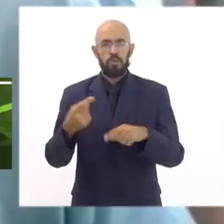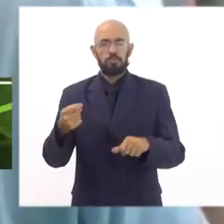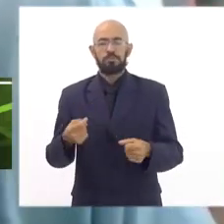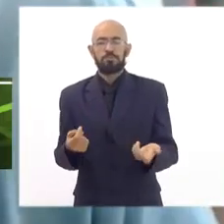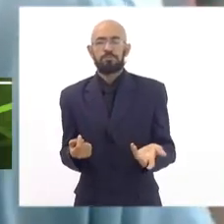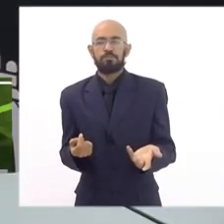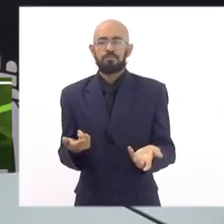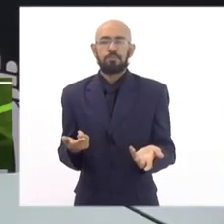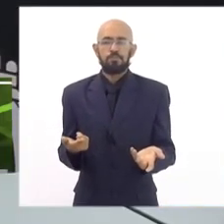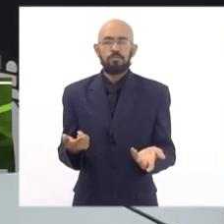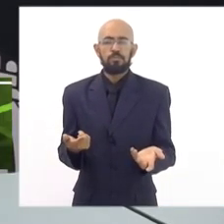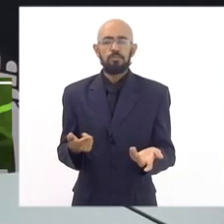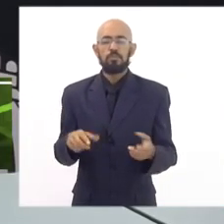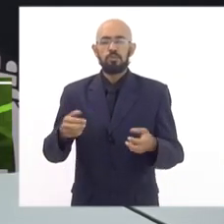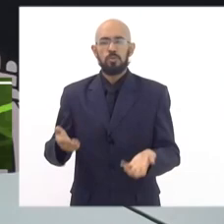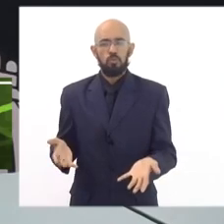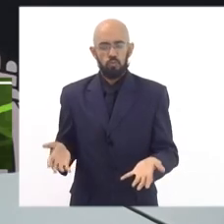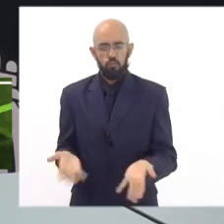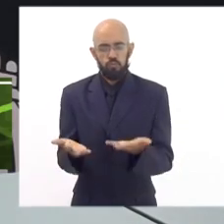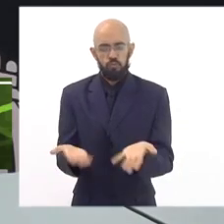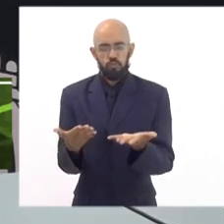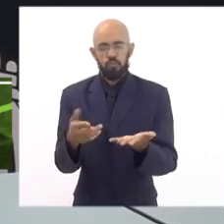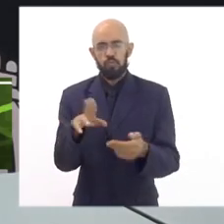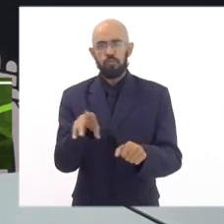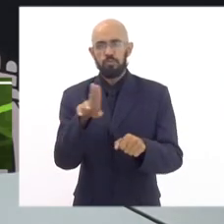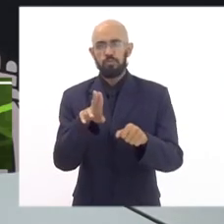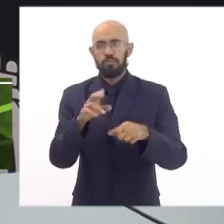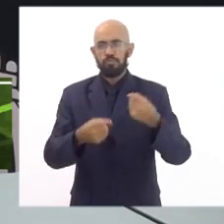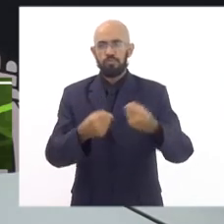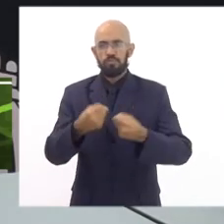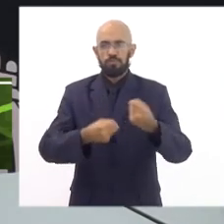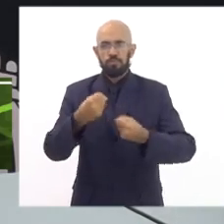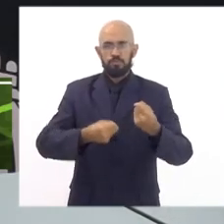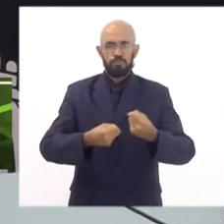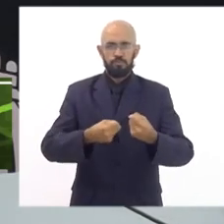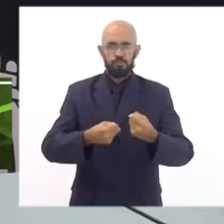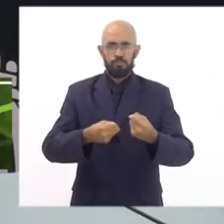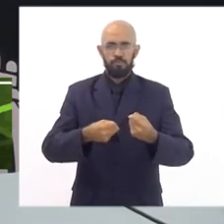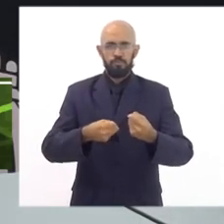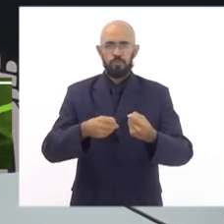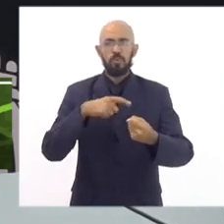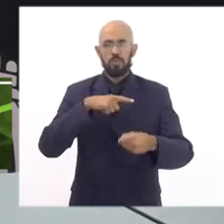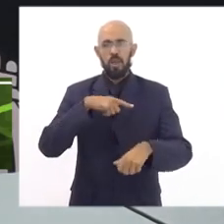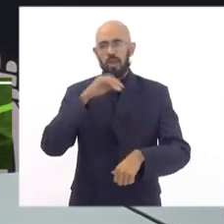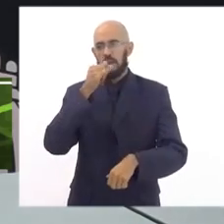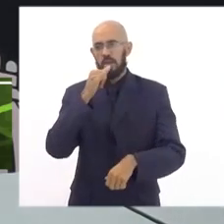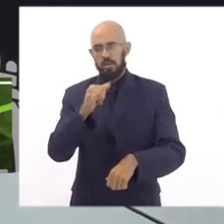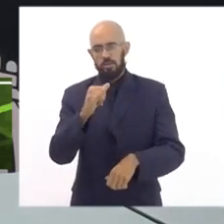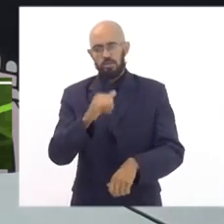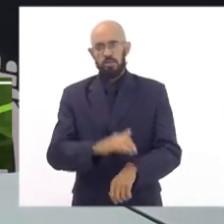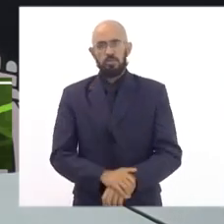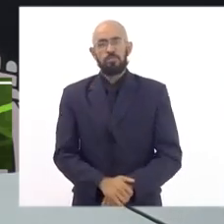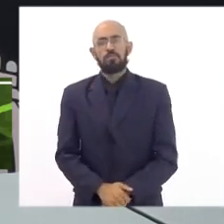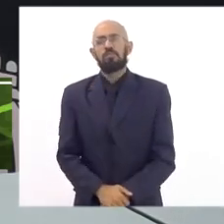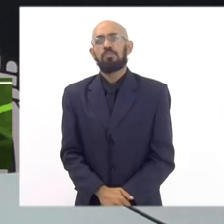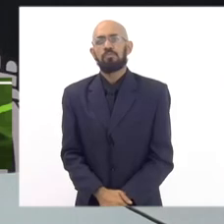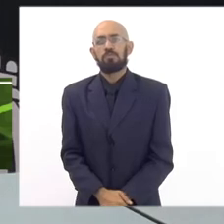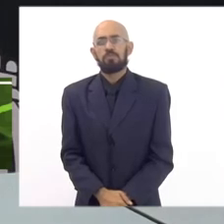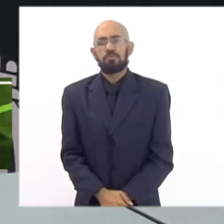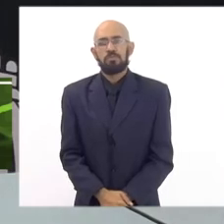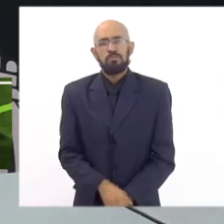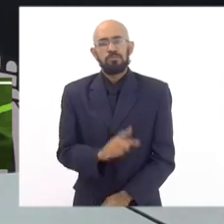o fomento à utilização de veículos movidos à propulsão elétrica, né, e